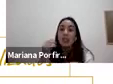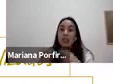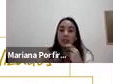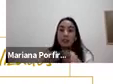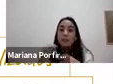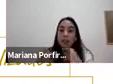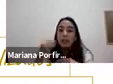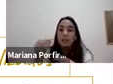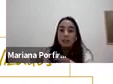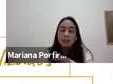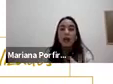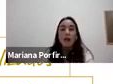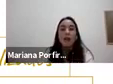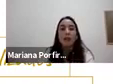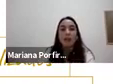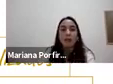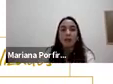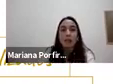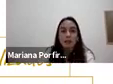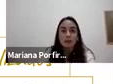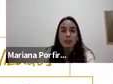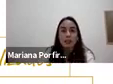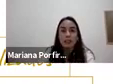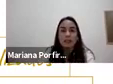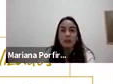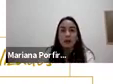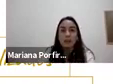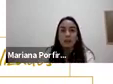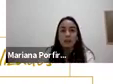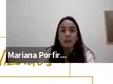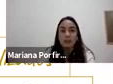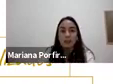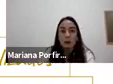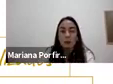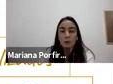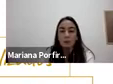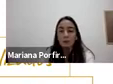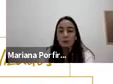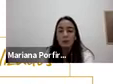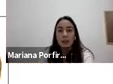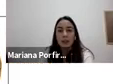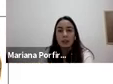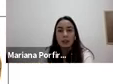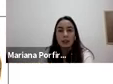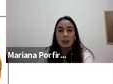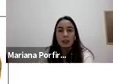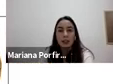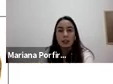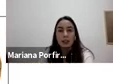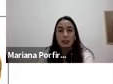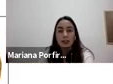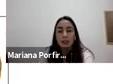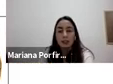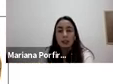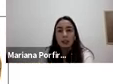bicos e do benefício que a amamentação traz para a criança com síndrome de Down.